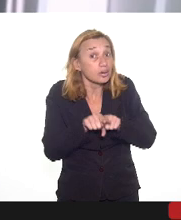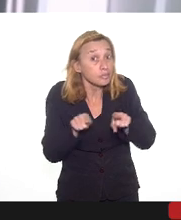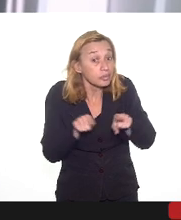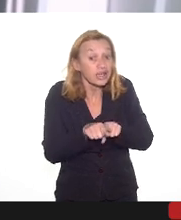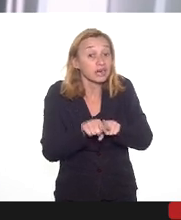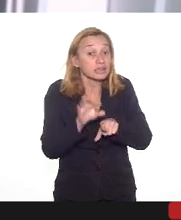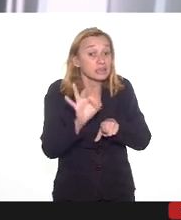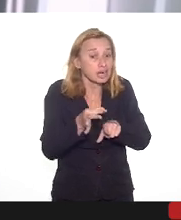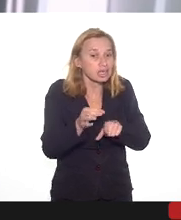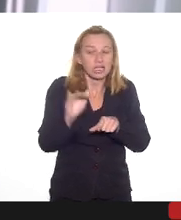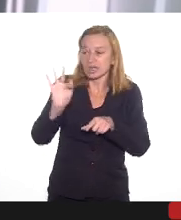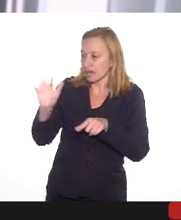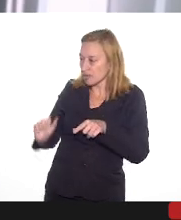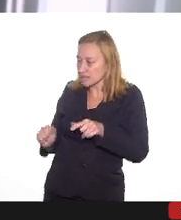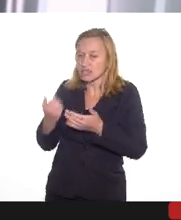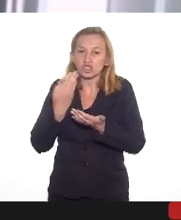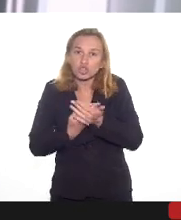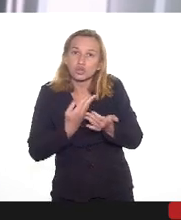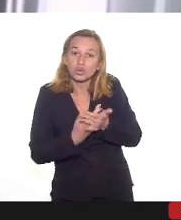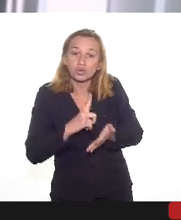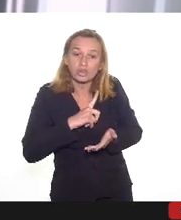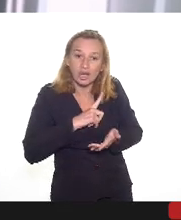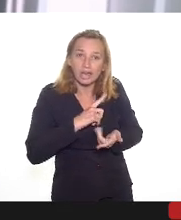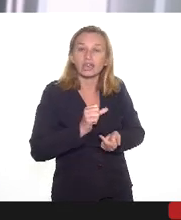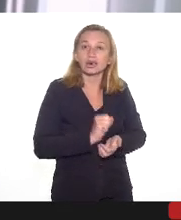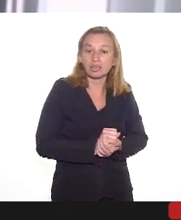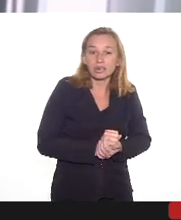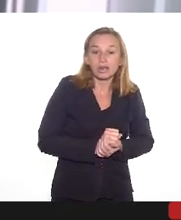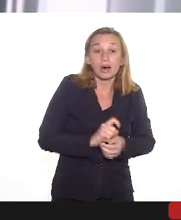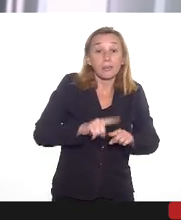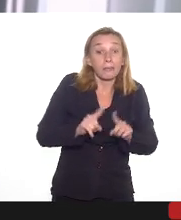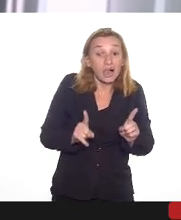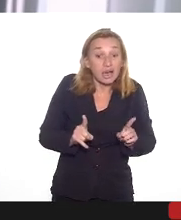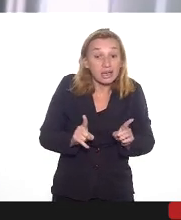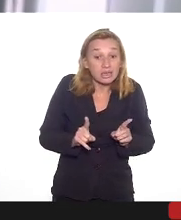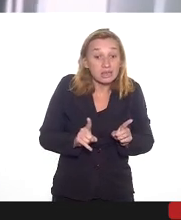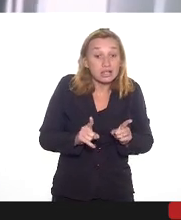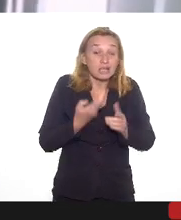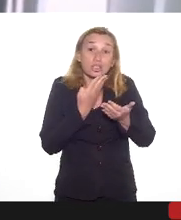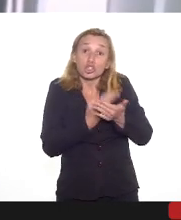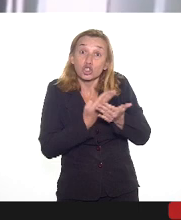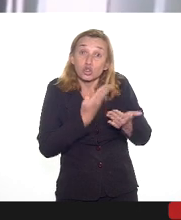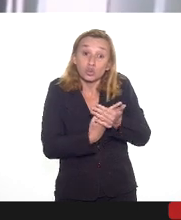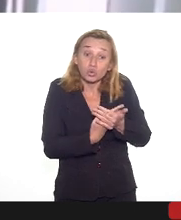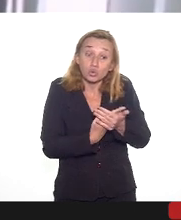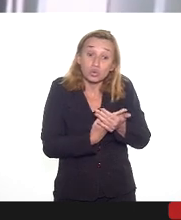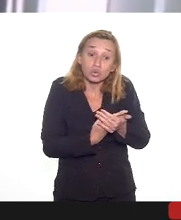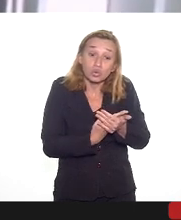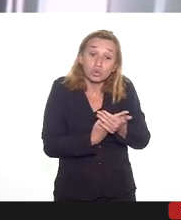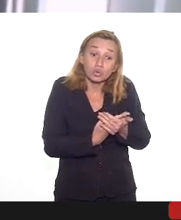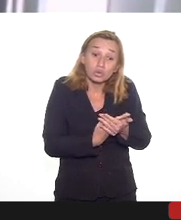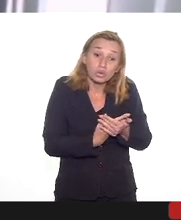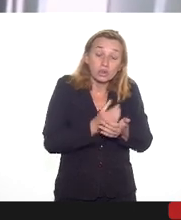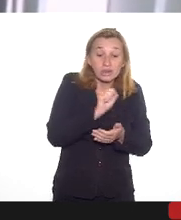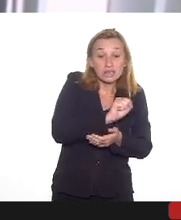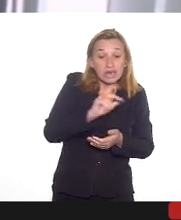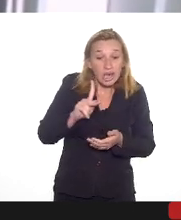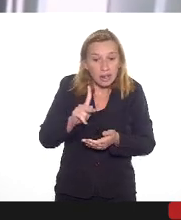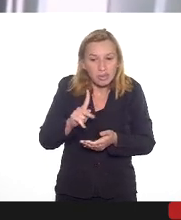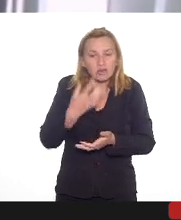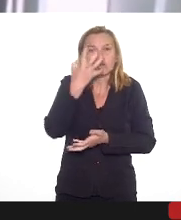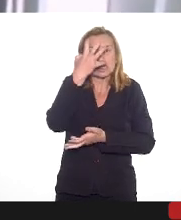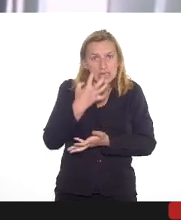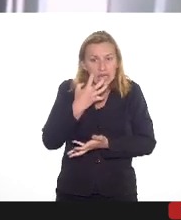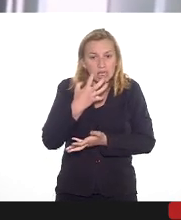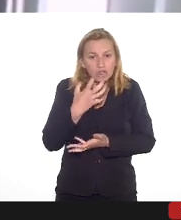que a fazenda tem os seus estudos, faz um cotejo dos estudos, mas leve em conta esses estudos feitos pelo CEP com